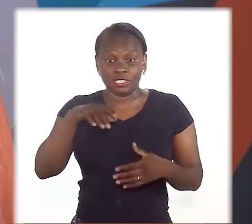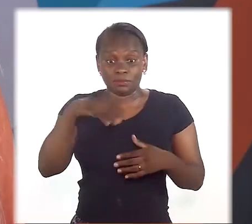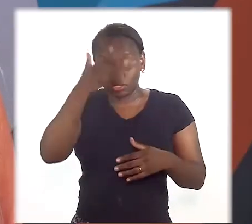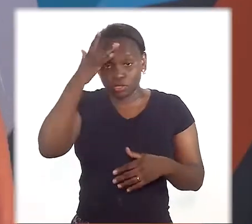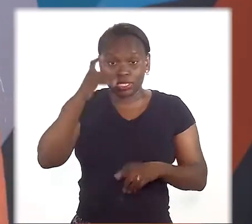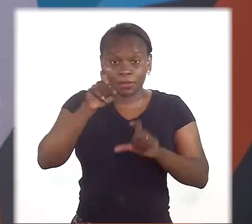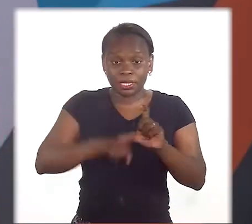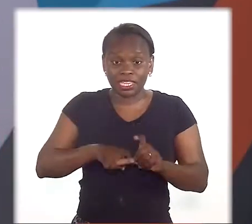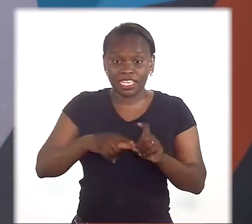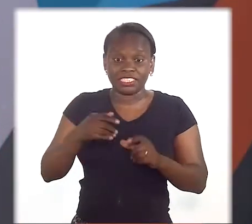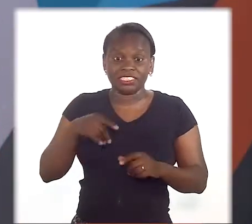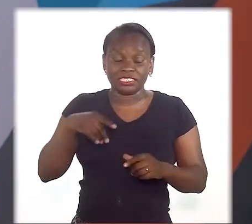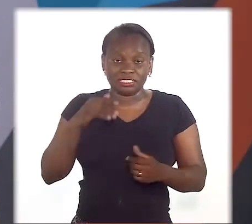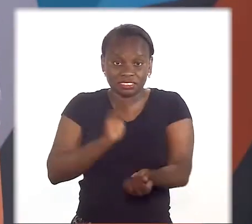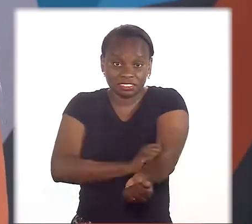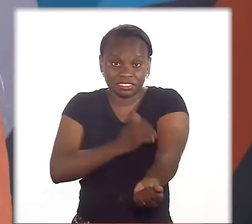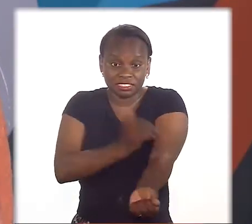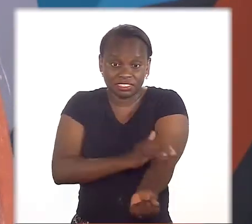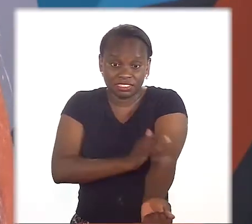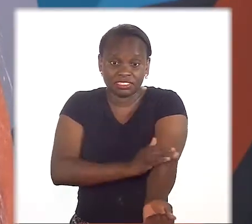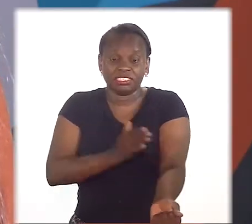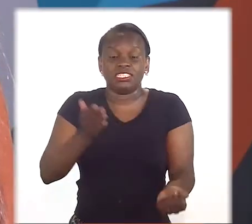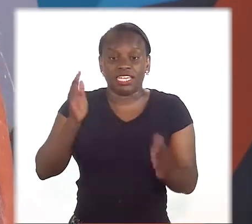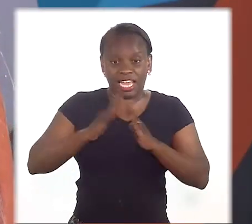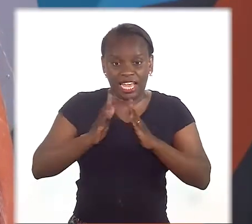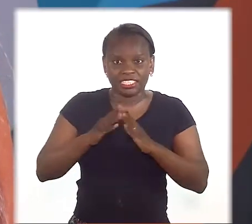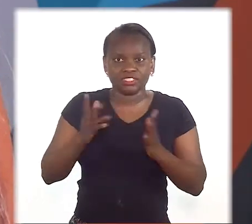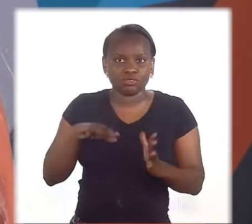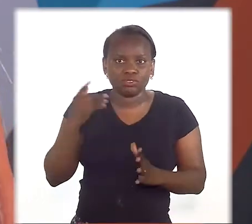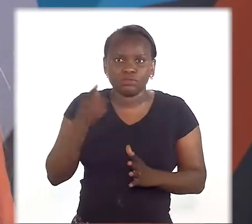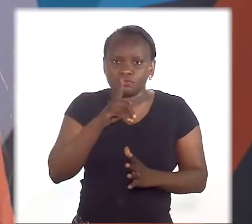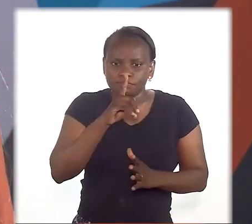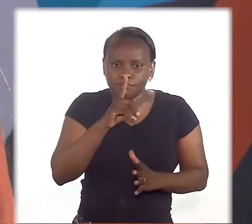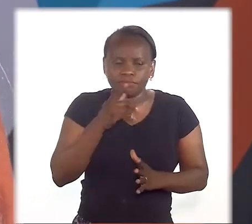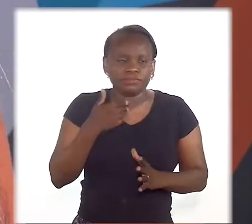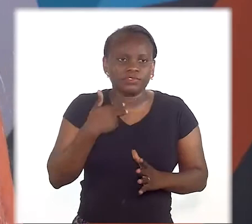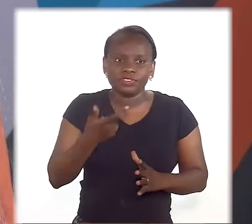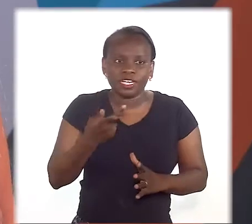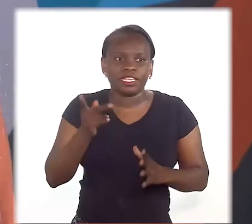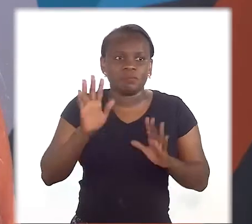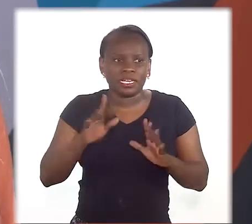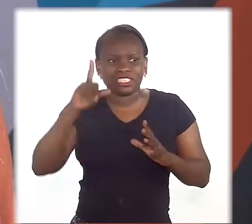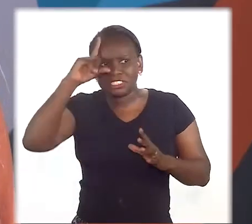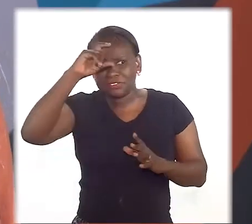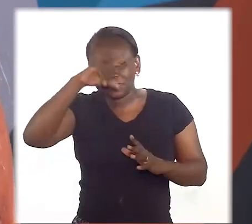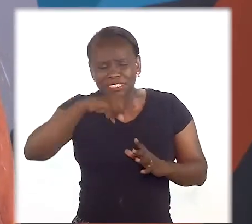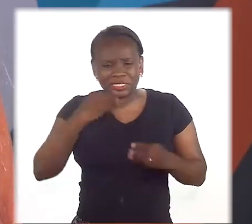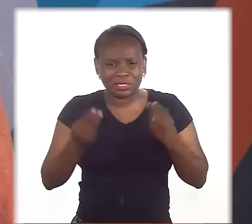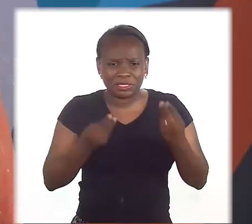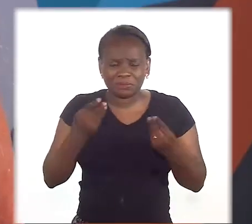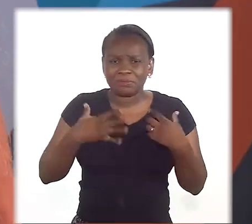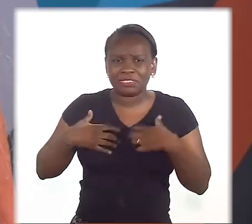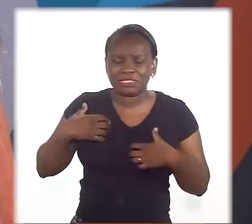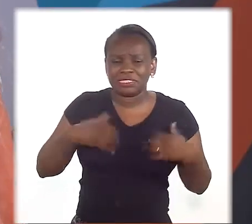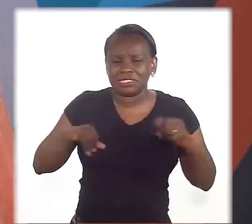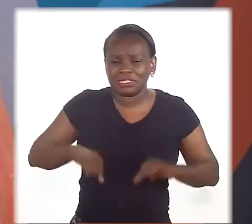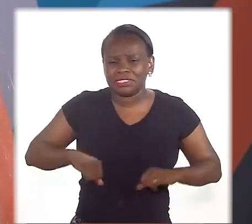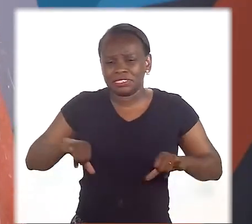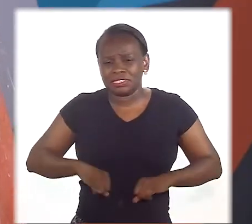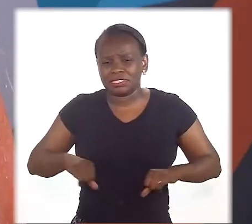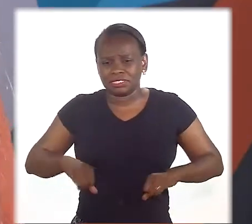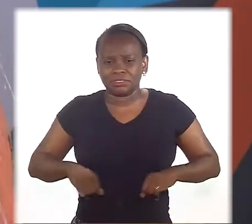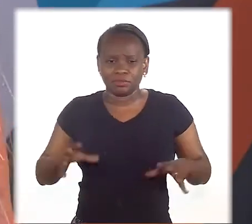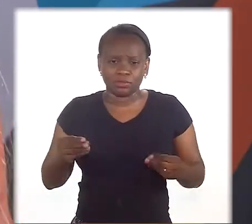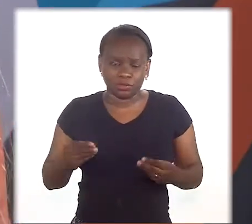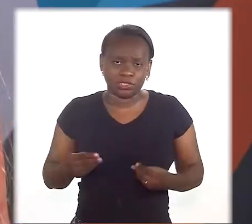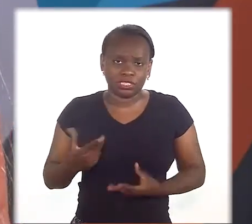ter um dependente químico em casa é uma coisa meio silenciosa e muito difícil de lidar, que causa um sofrimento muito